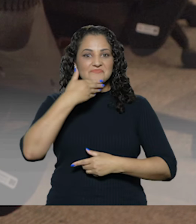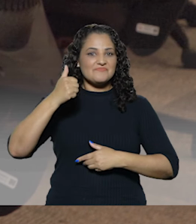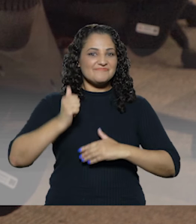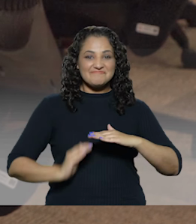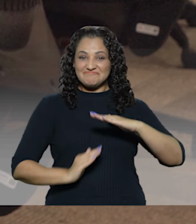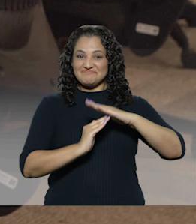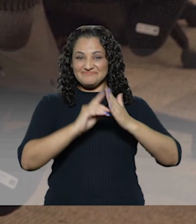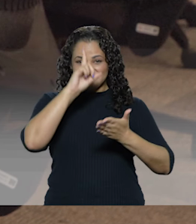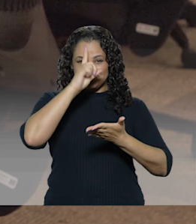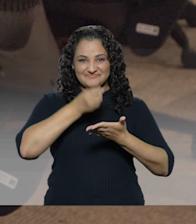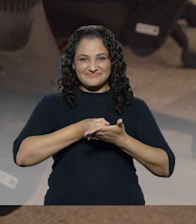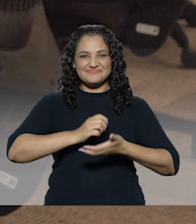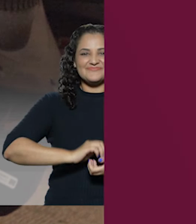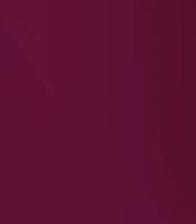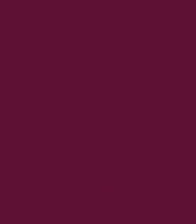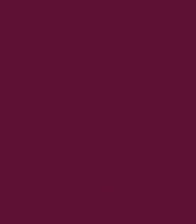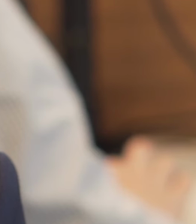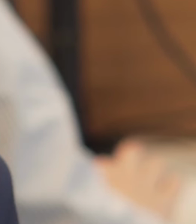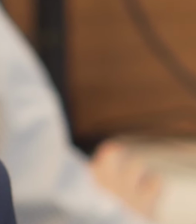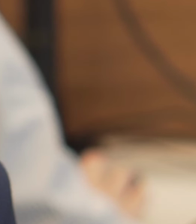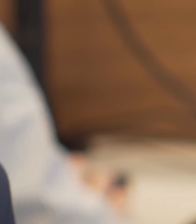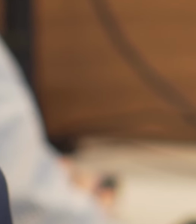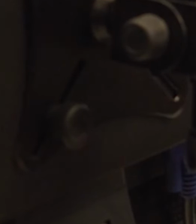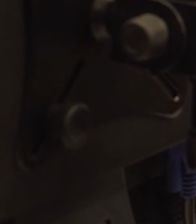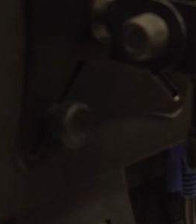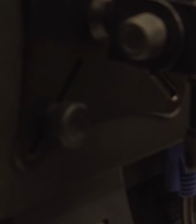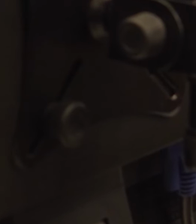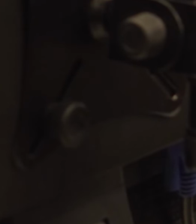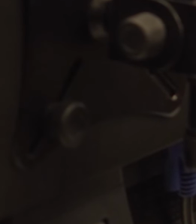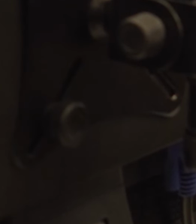de melhorar ao máximo a tomada de decisão.